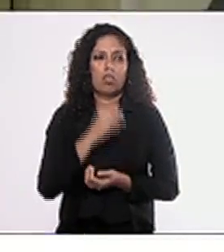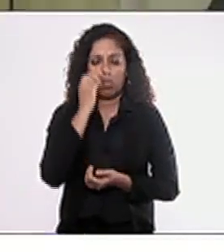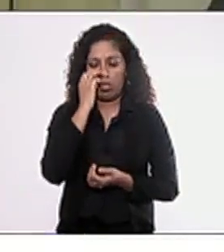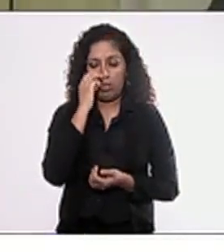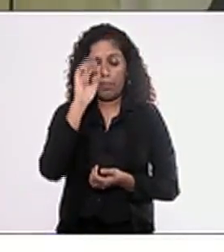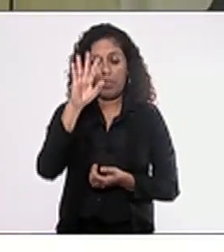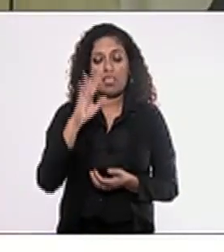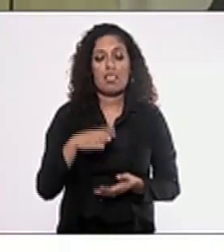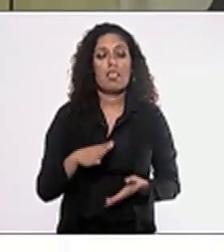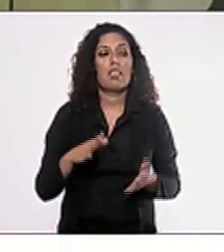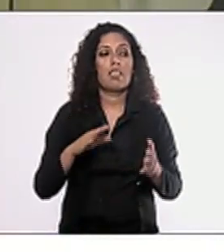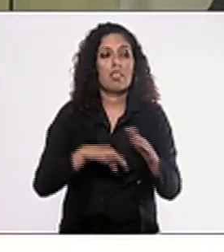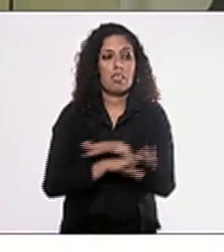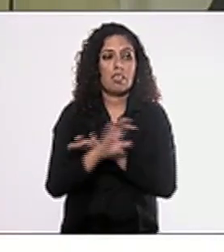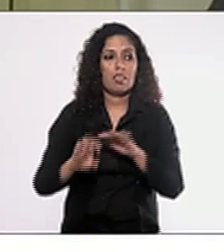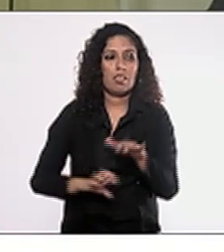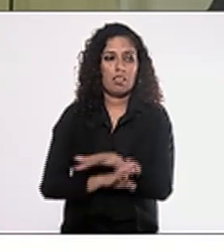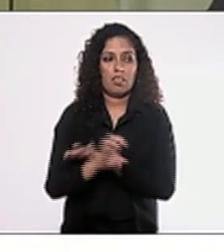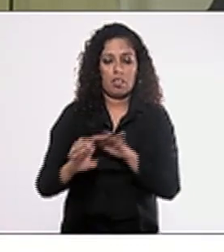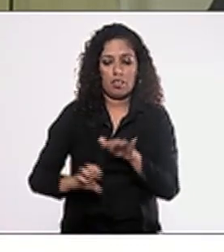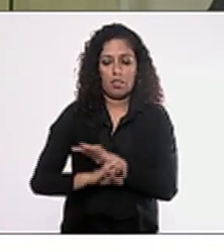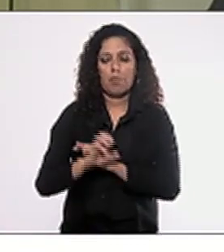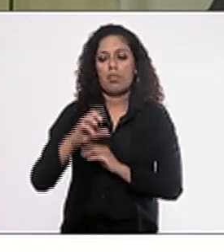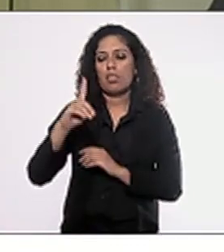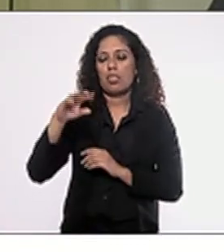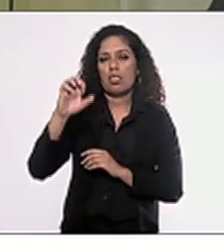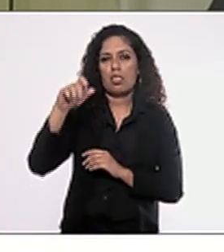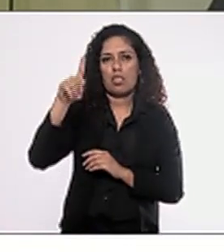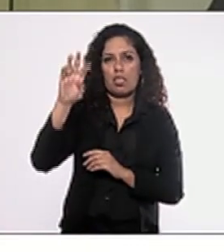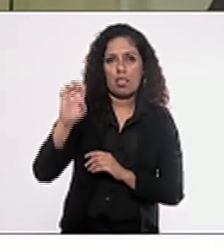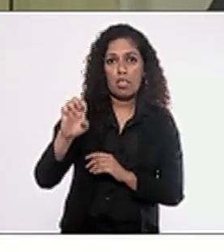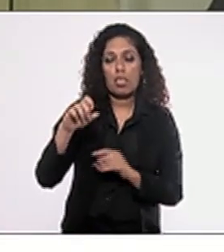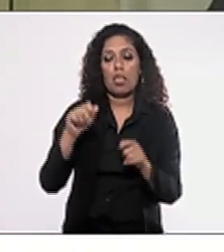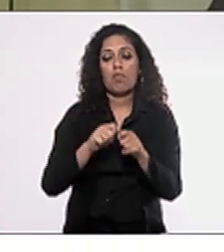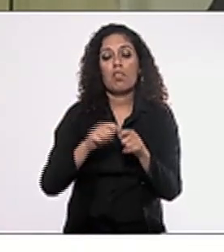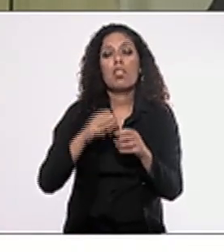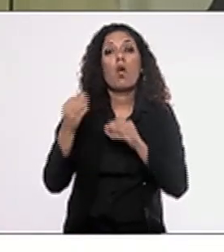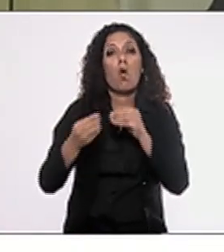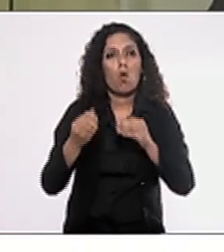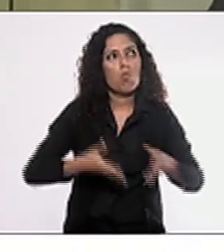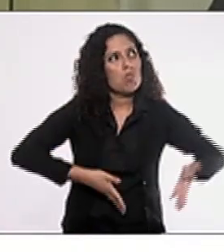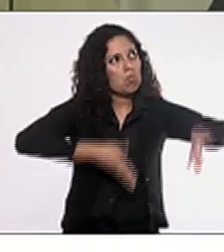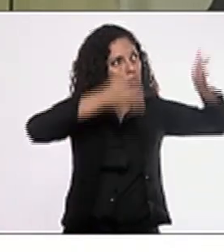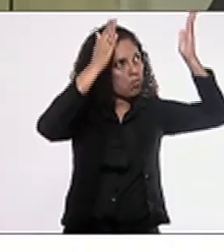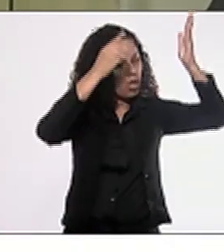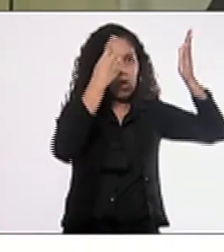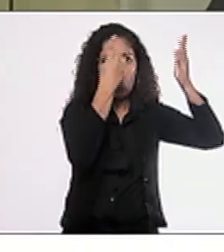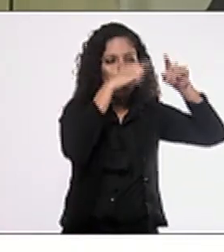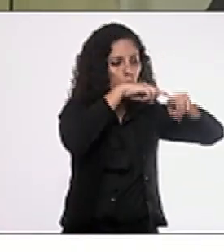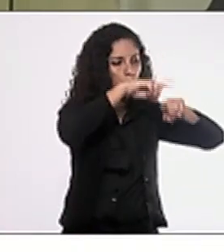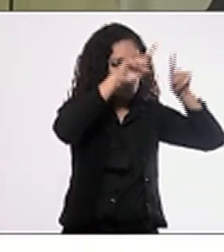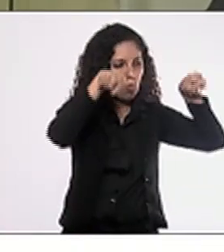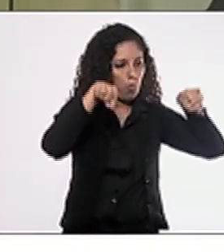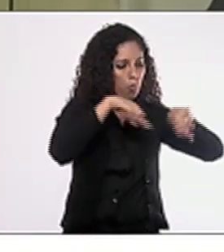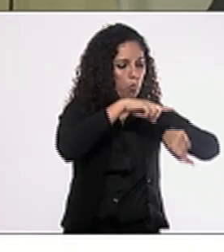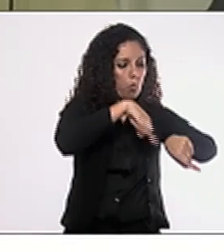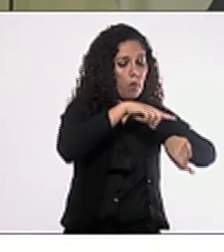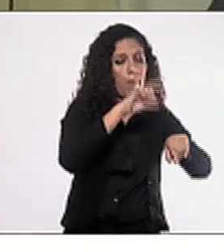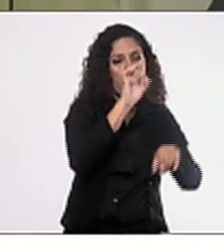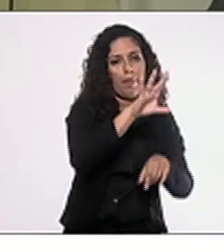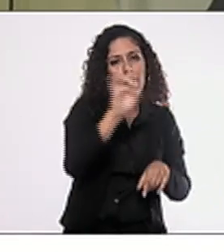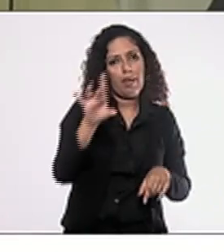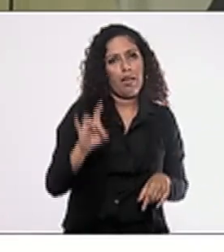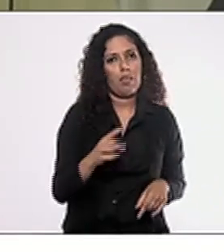colocar um hidrômetro em cada bloco, digamos assim, em cada prédio. Exatamente. E